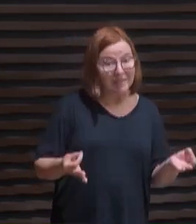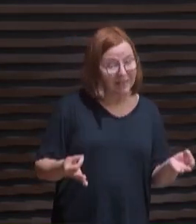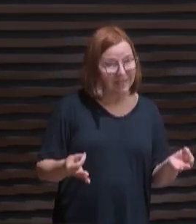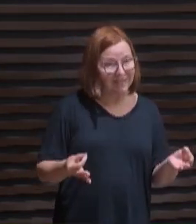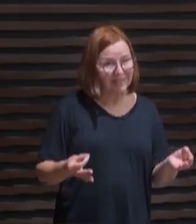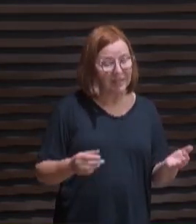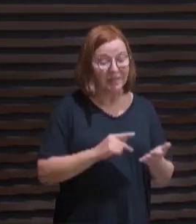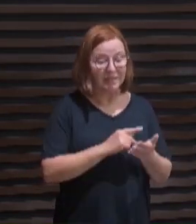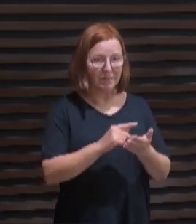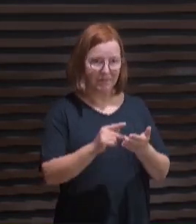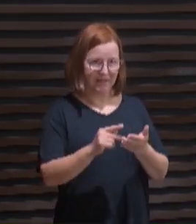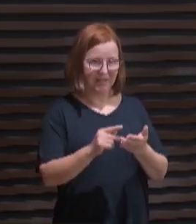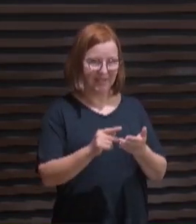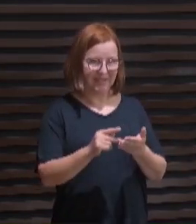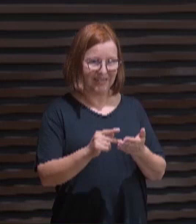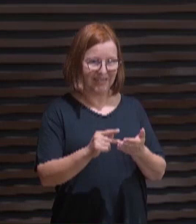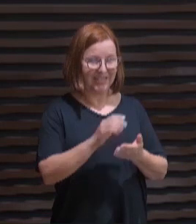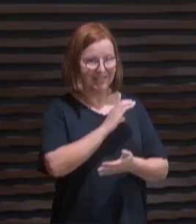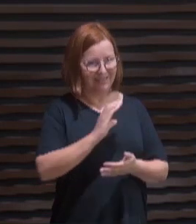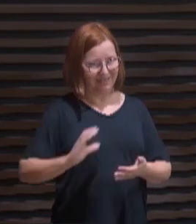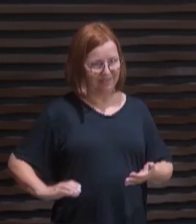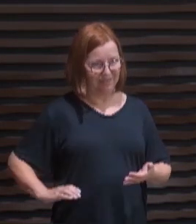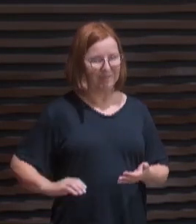da pureza devidos a Cristo.